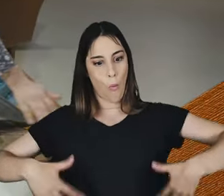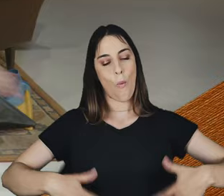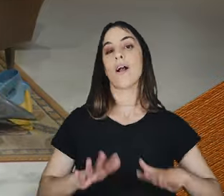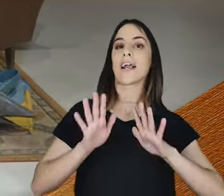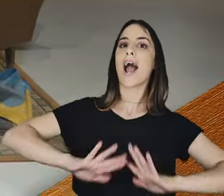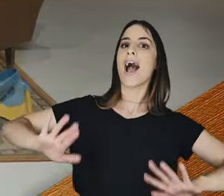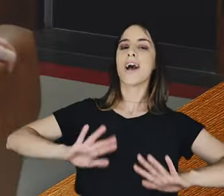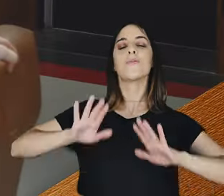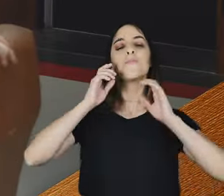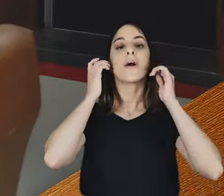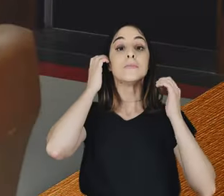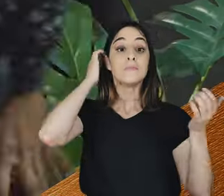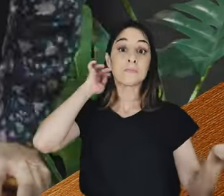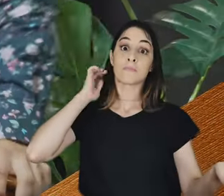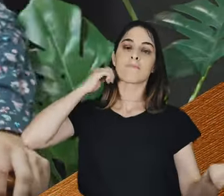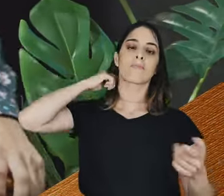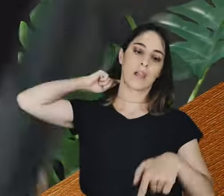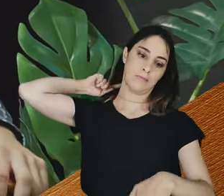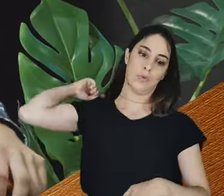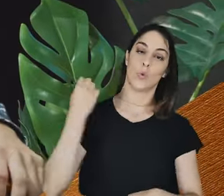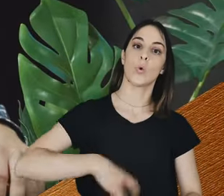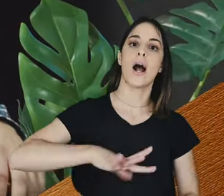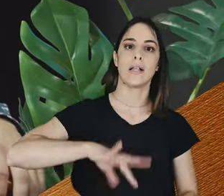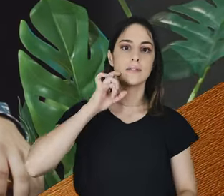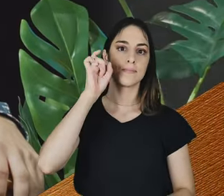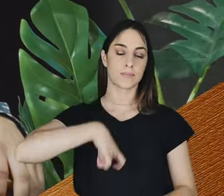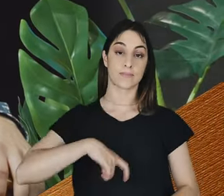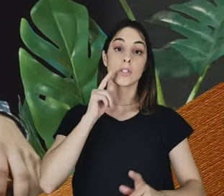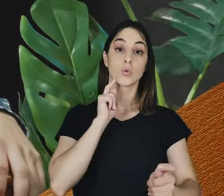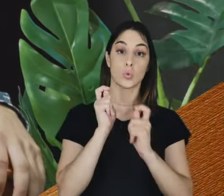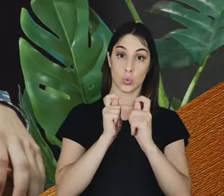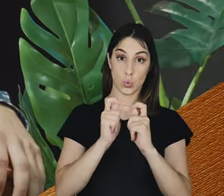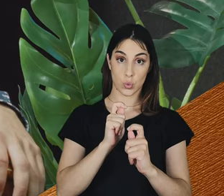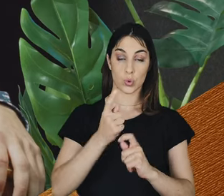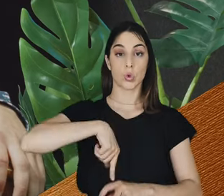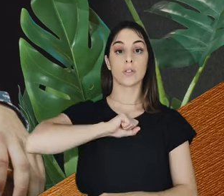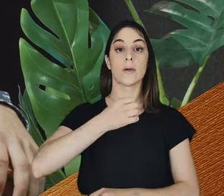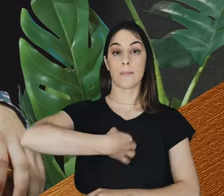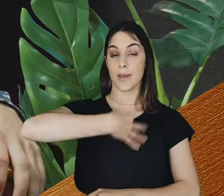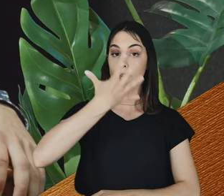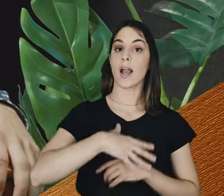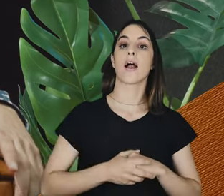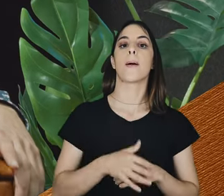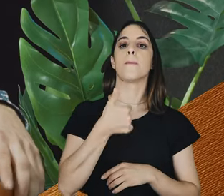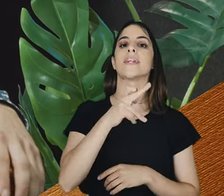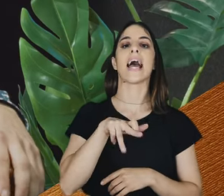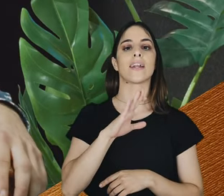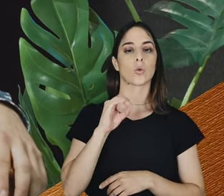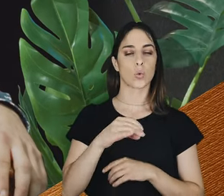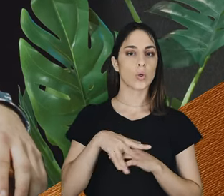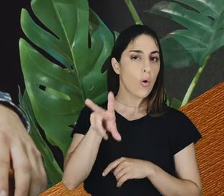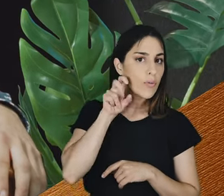Uou! Vamos com calma. No local temos o repórter da nossa manhã, José Bernardo. José, estás a